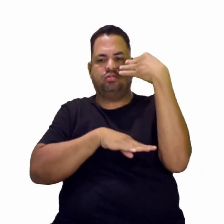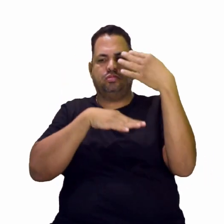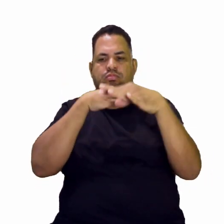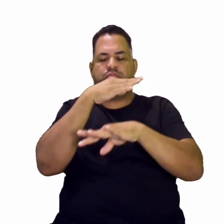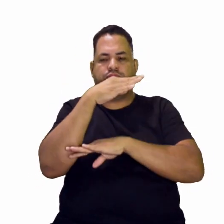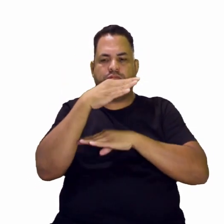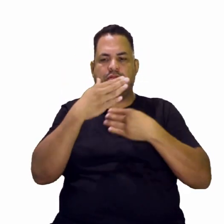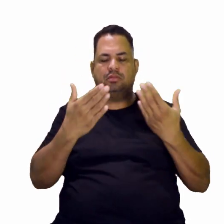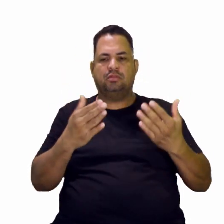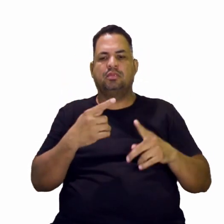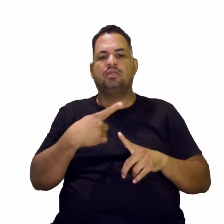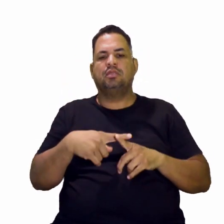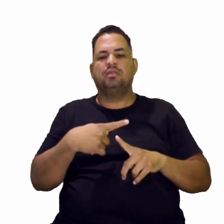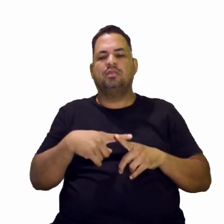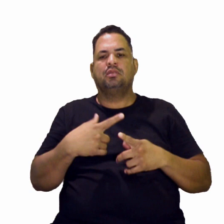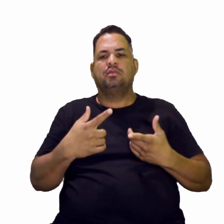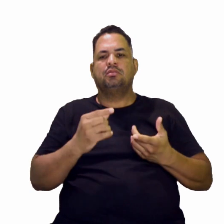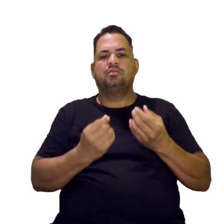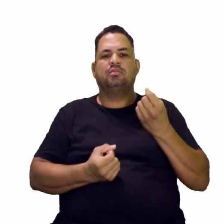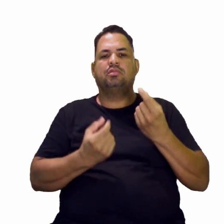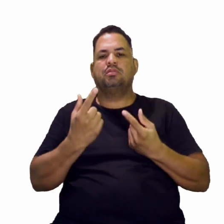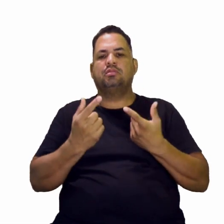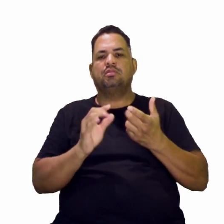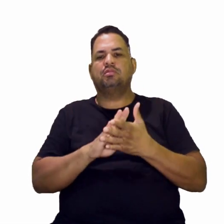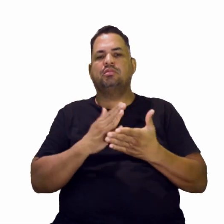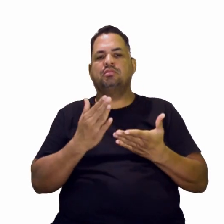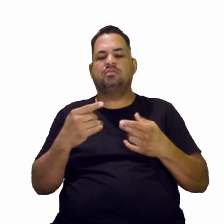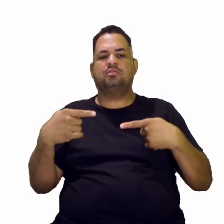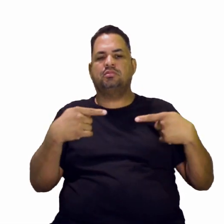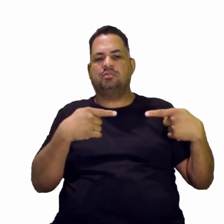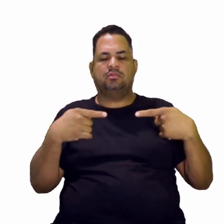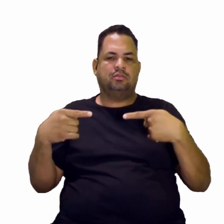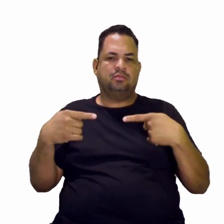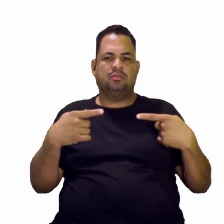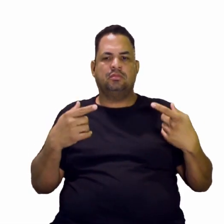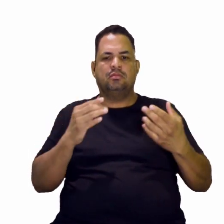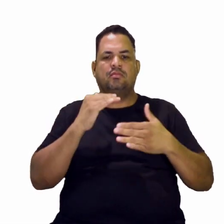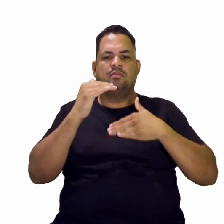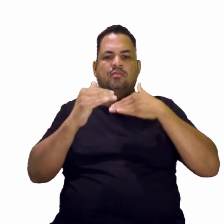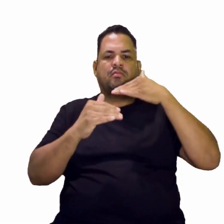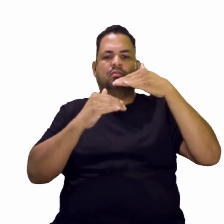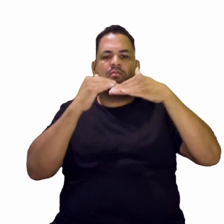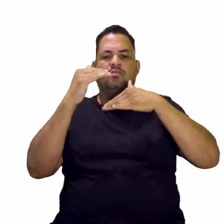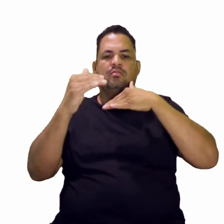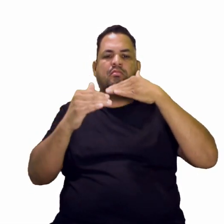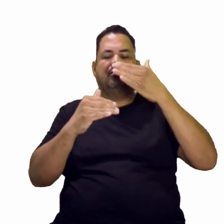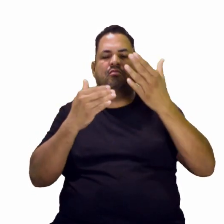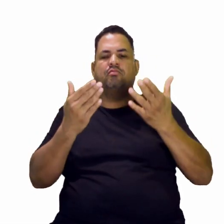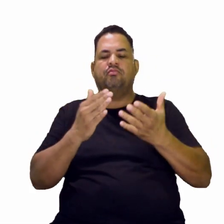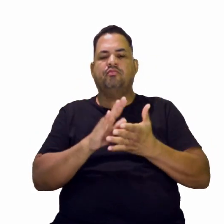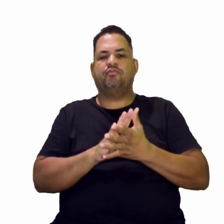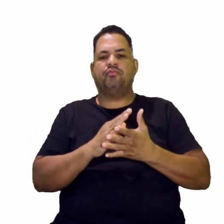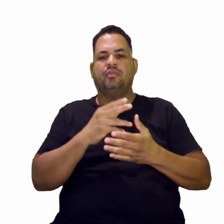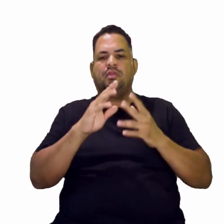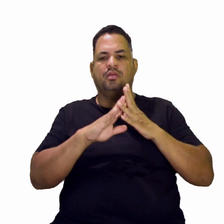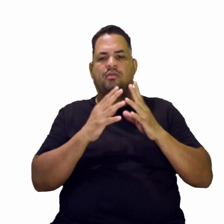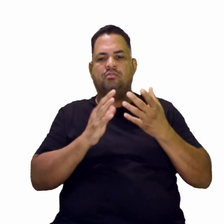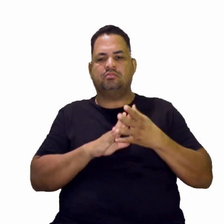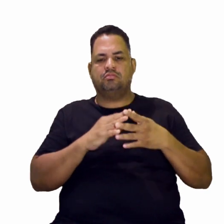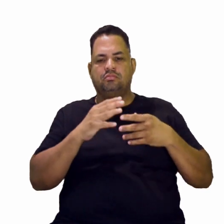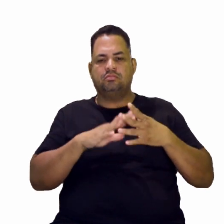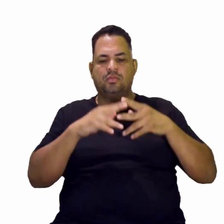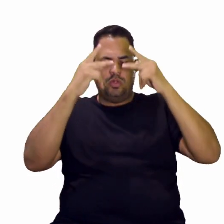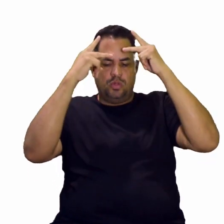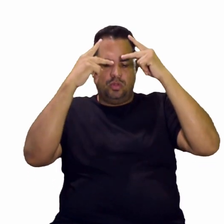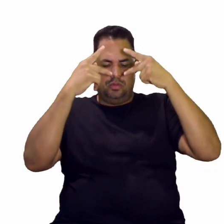essa destruição do hábitat de alguns animais, ela está muito relacionada ao desenvolvimento antrópico, ou seja, o homem, né,